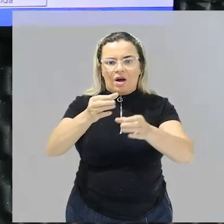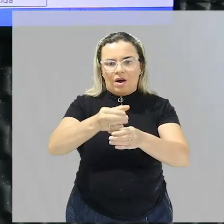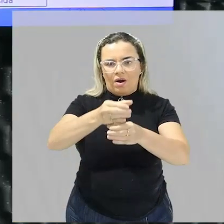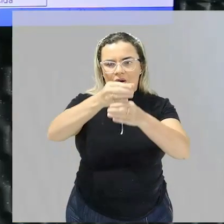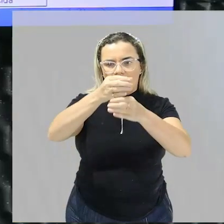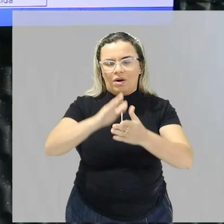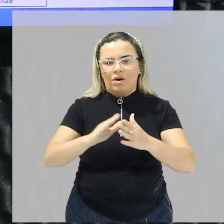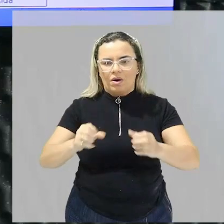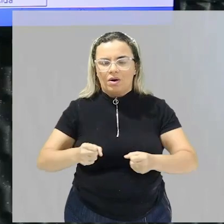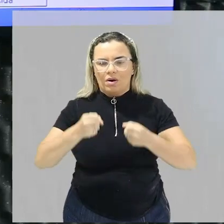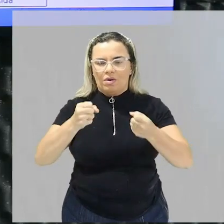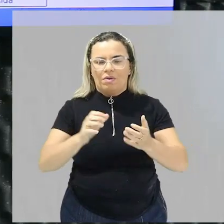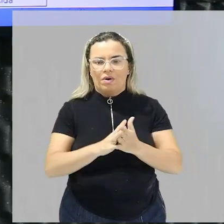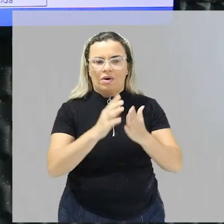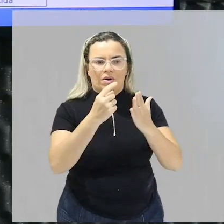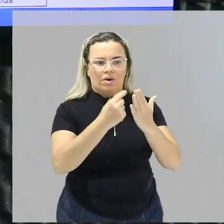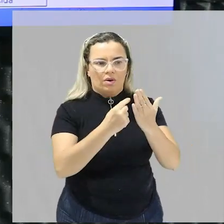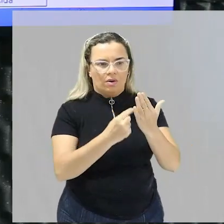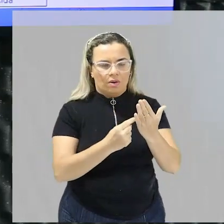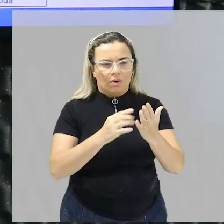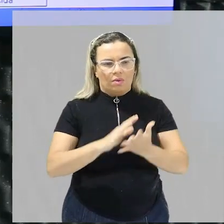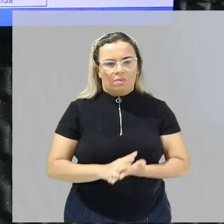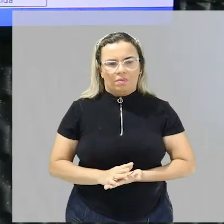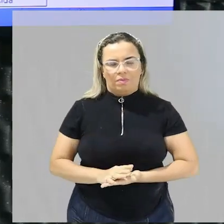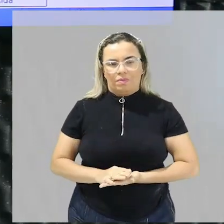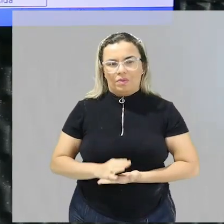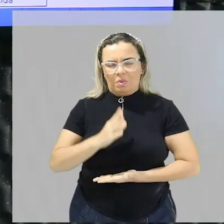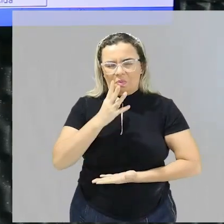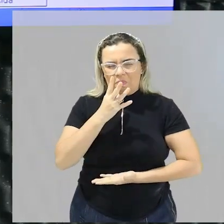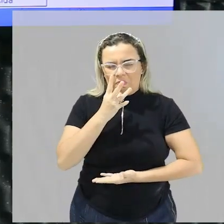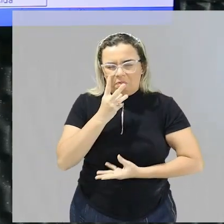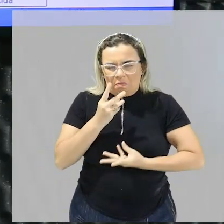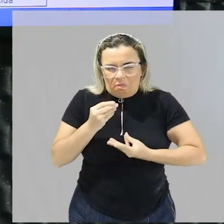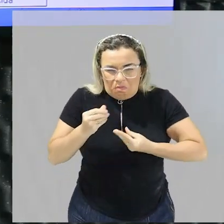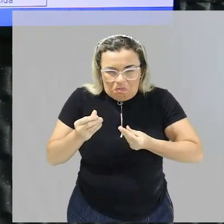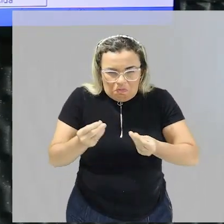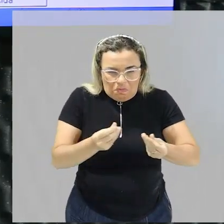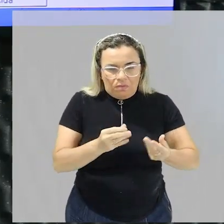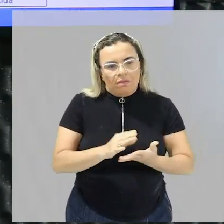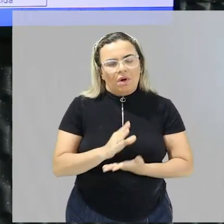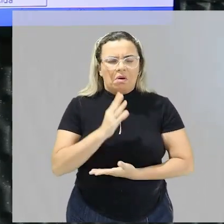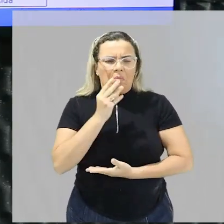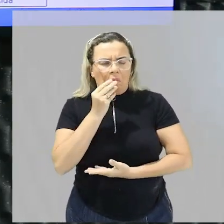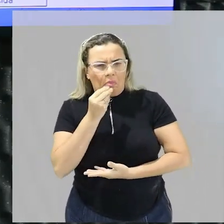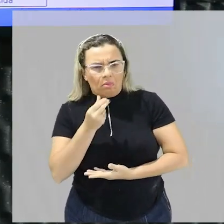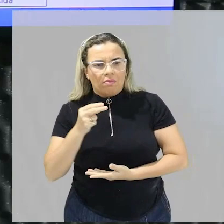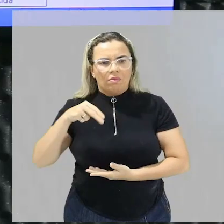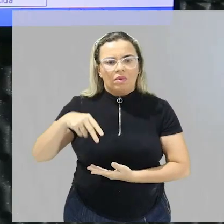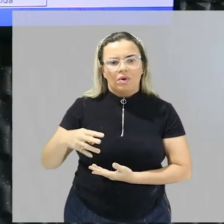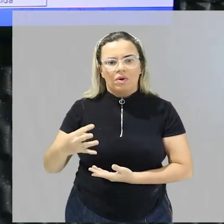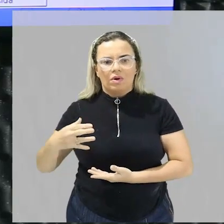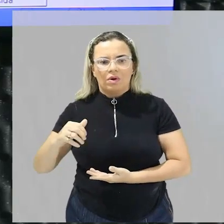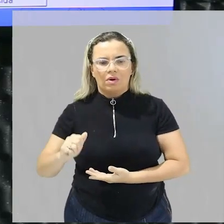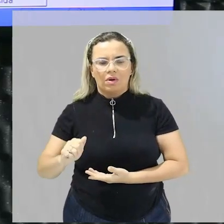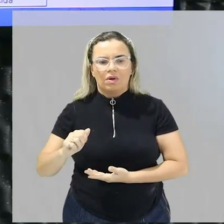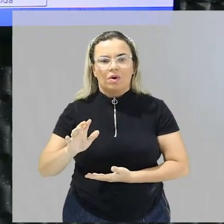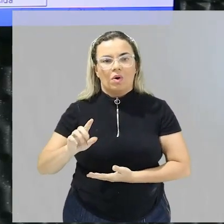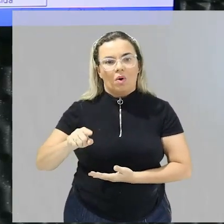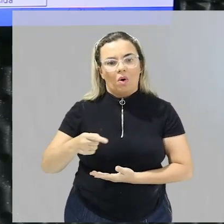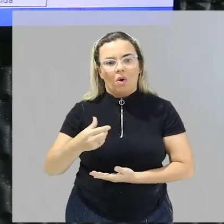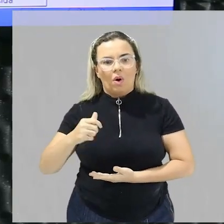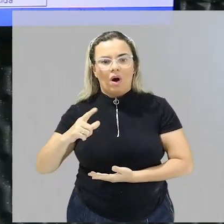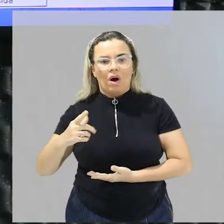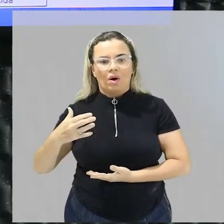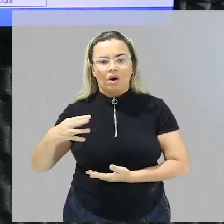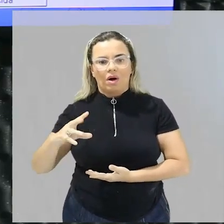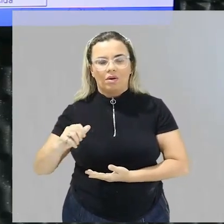garrafões pode ser classificada como muito ácida, ácida, neutra, alcalina